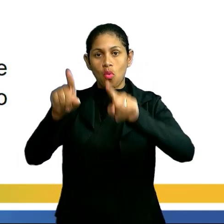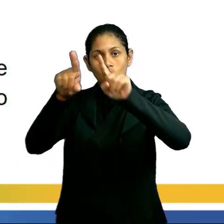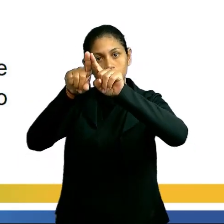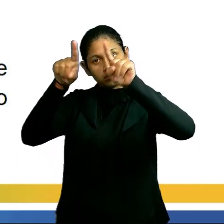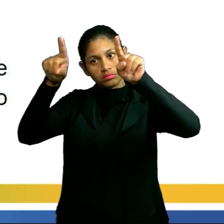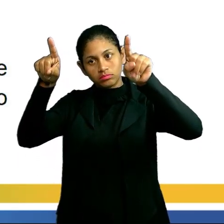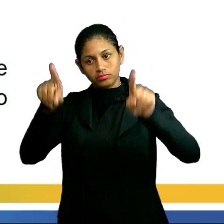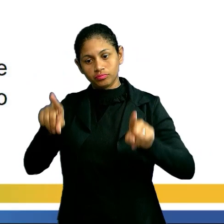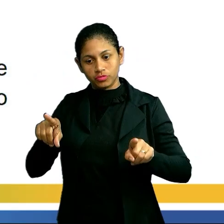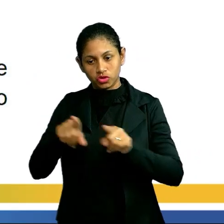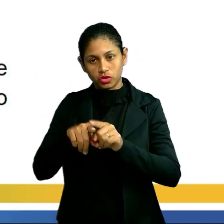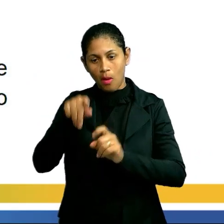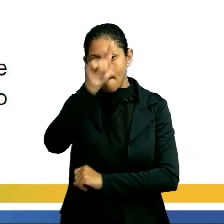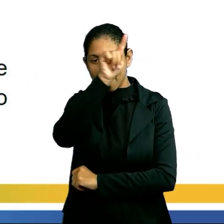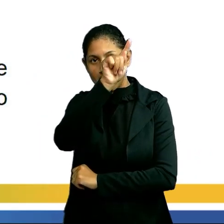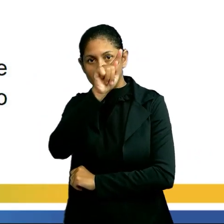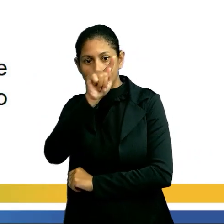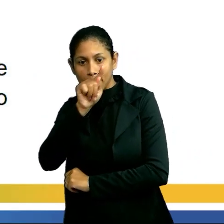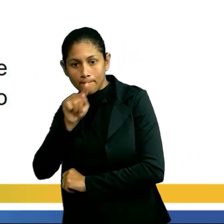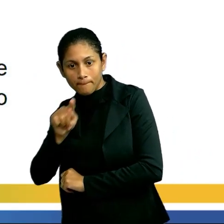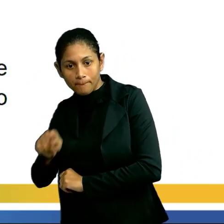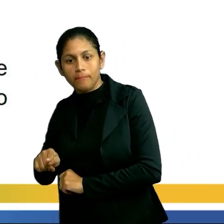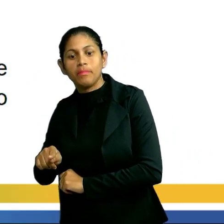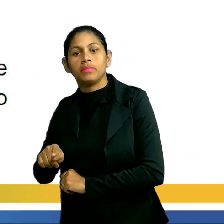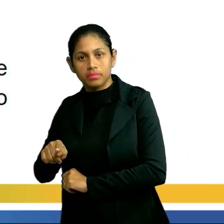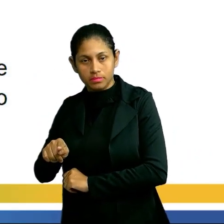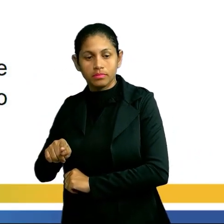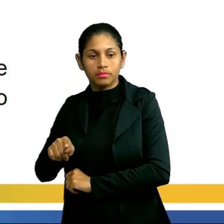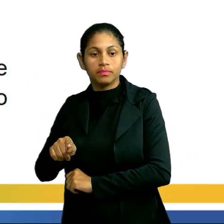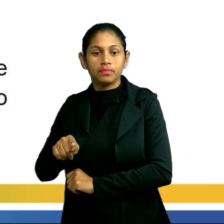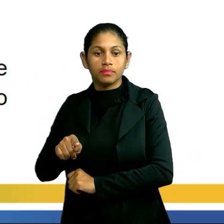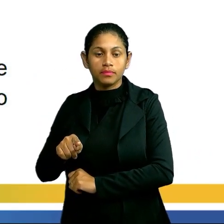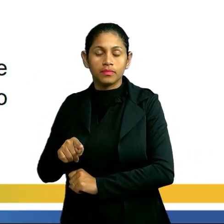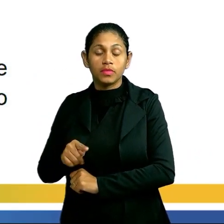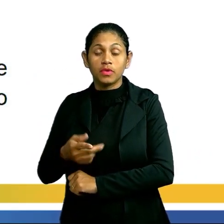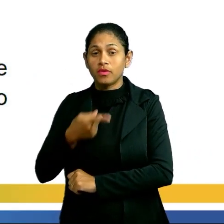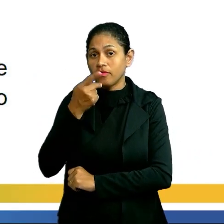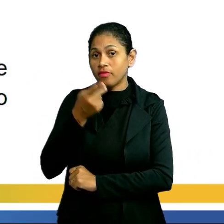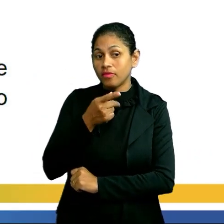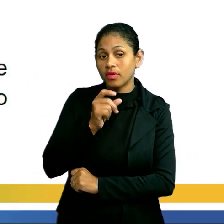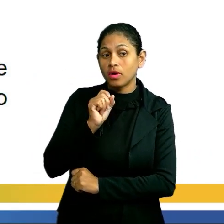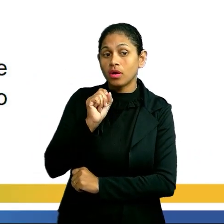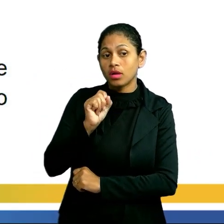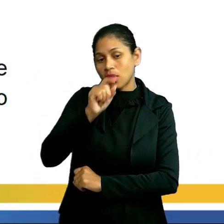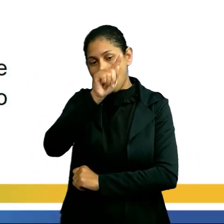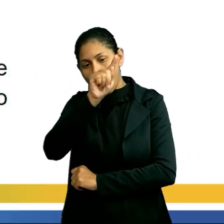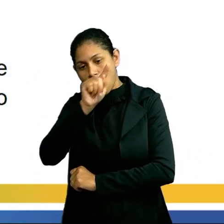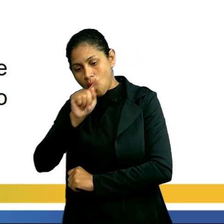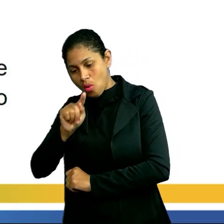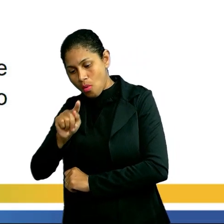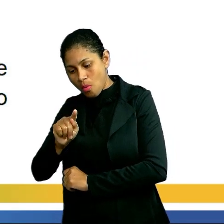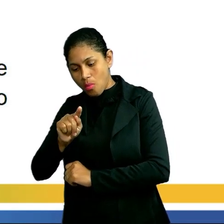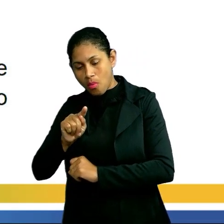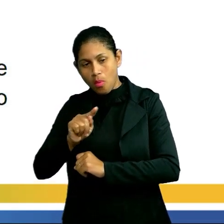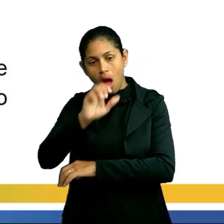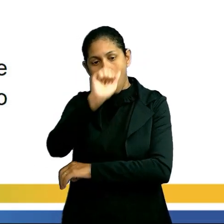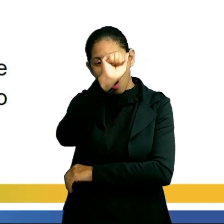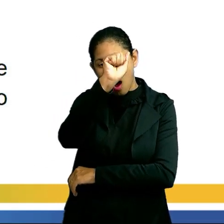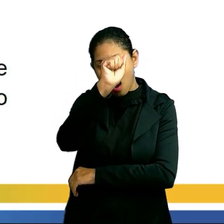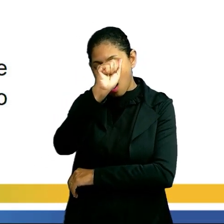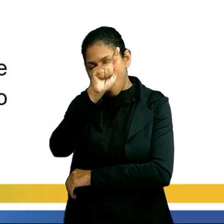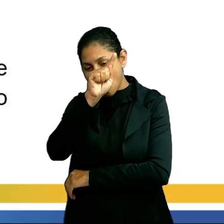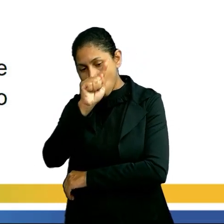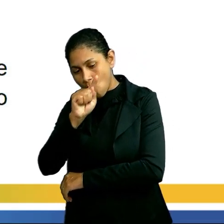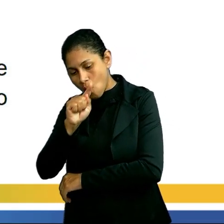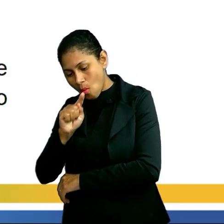uma diagonal traçada entre o segmento A e B, e aqui ele nos diz que a barra transversal que liga os pontos A e B não exerce